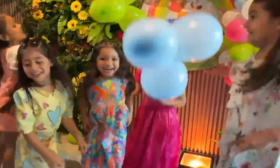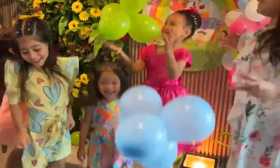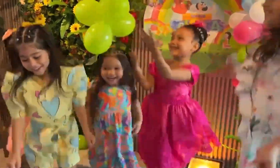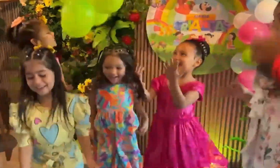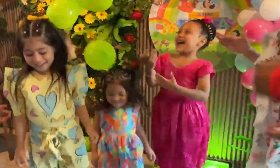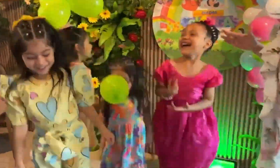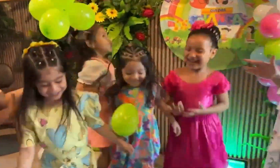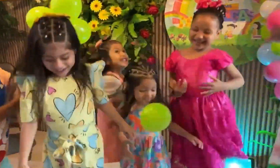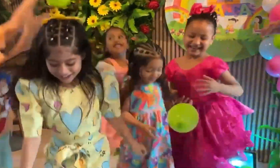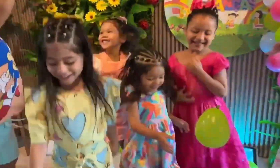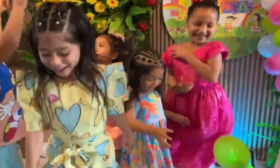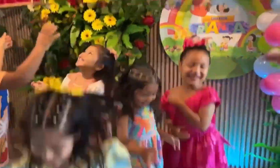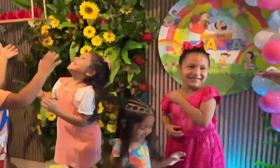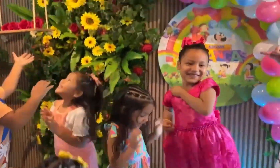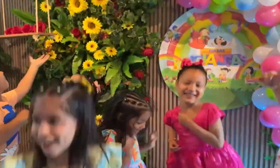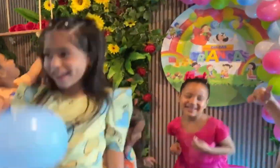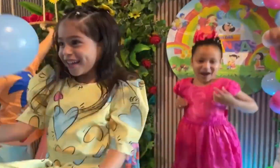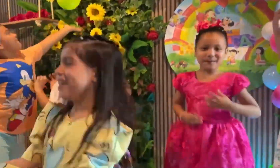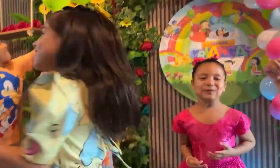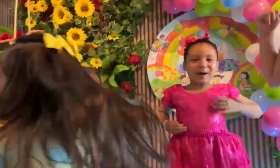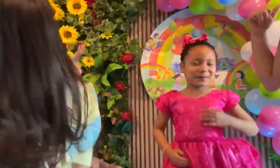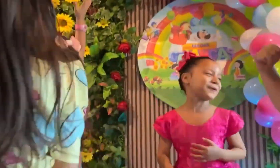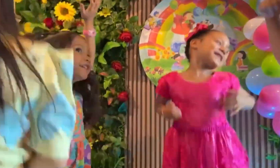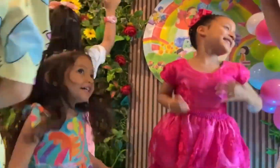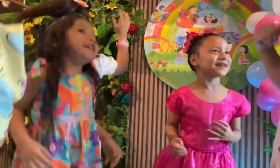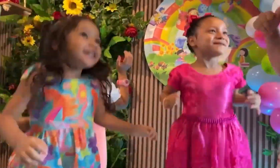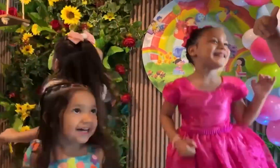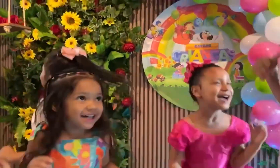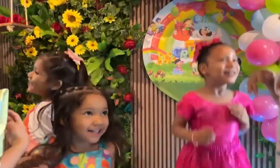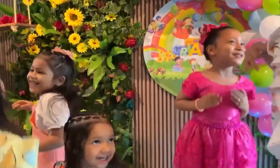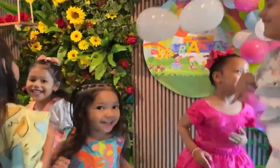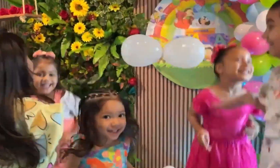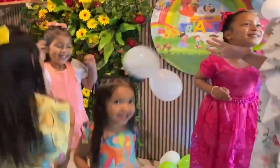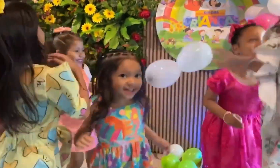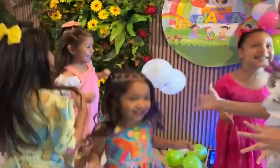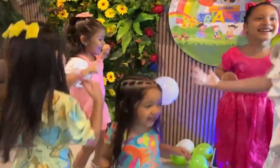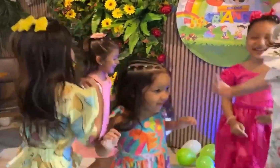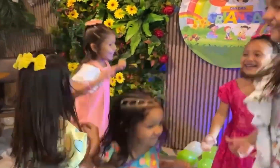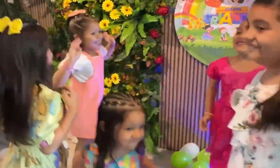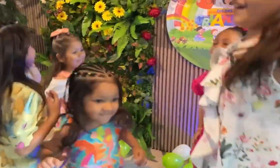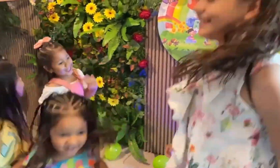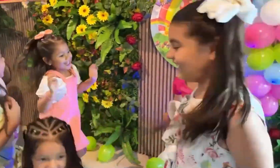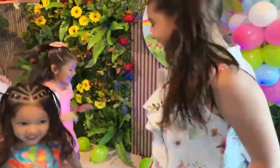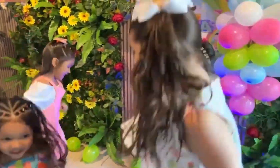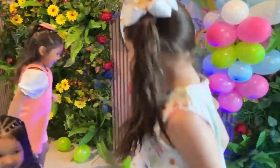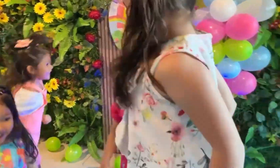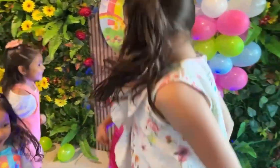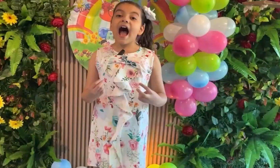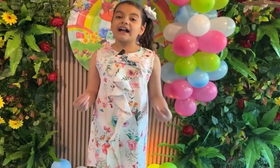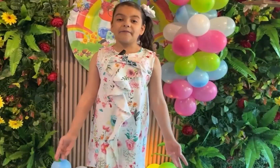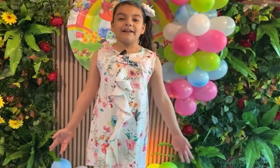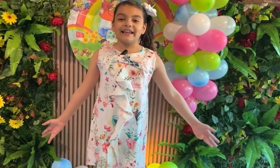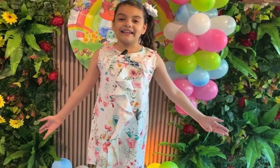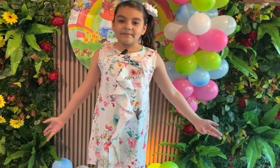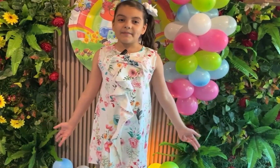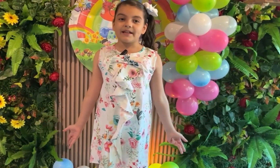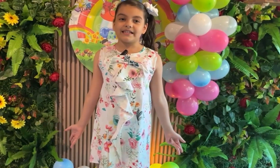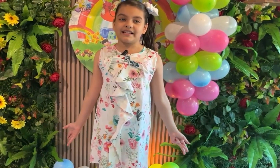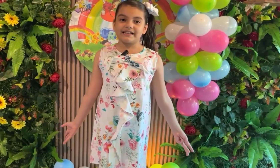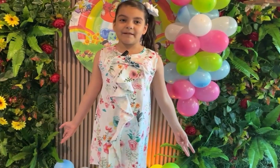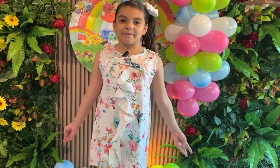Pula, pula, pipoquinha, pula, pula sem parar. Pula, pula, pipoquinha pra crescer e estourar. A